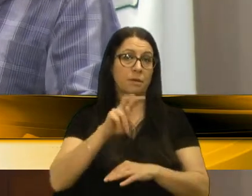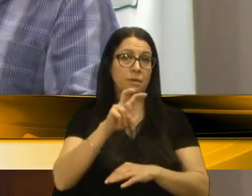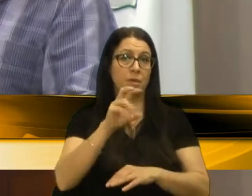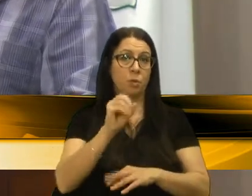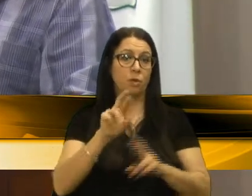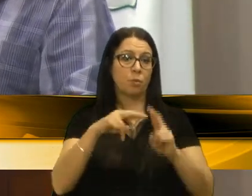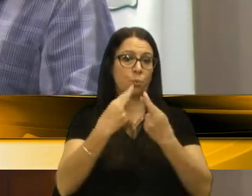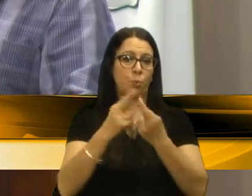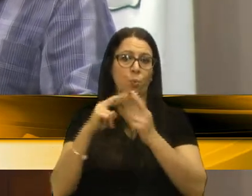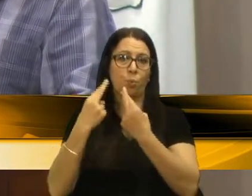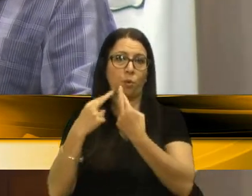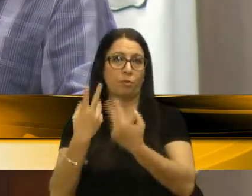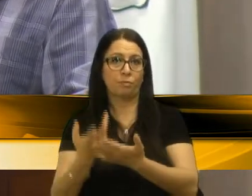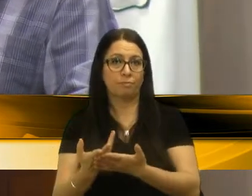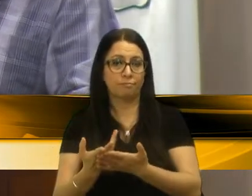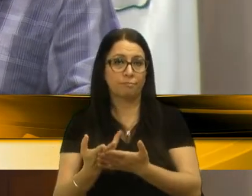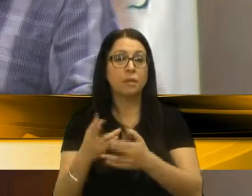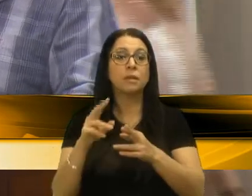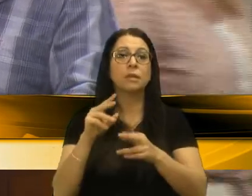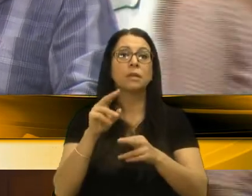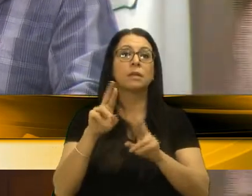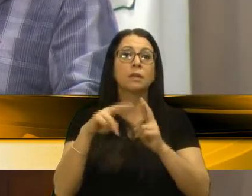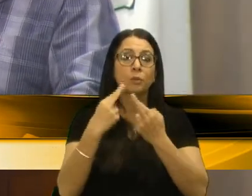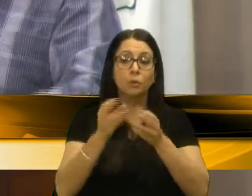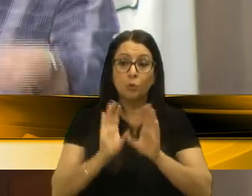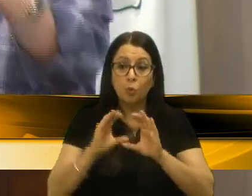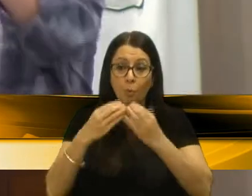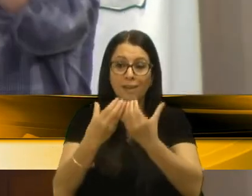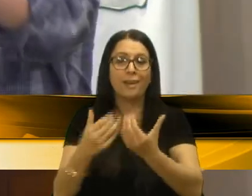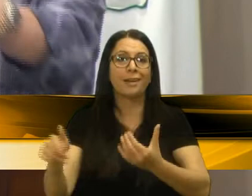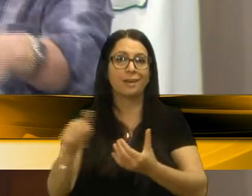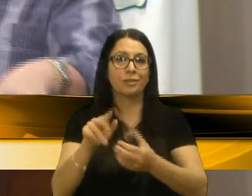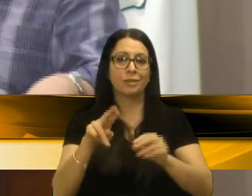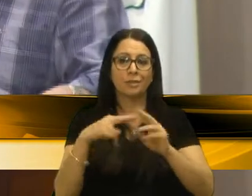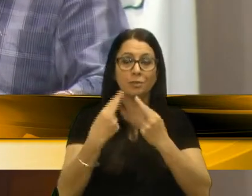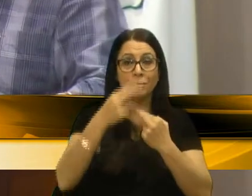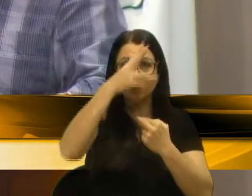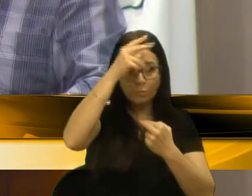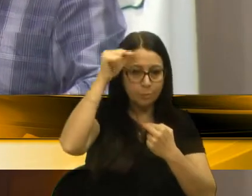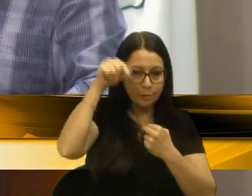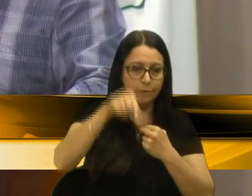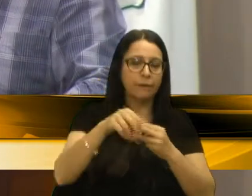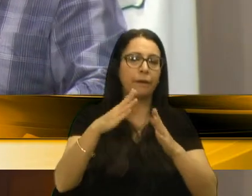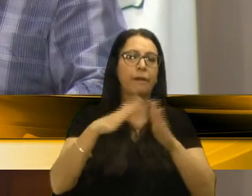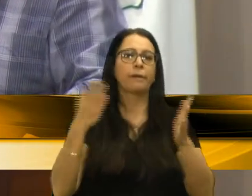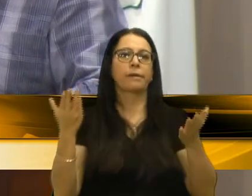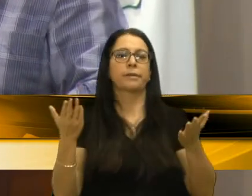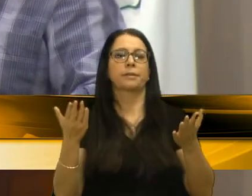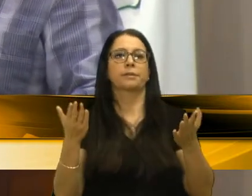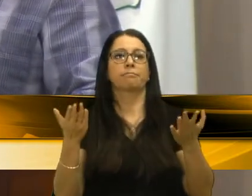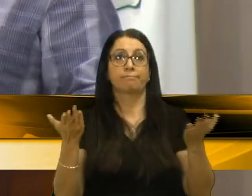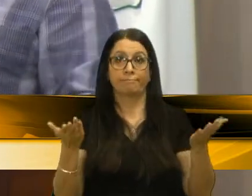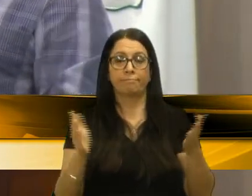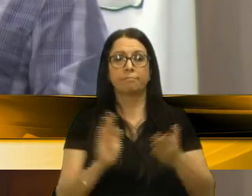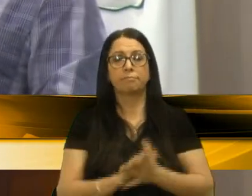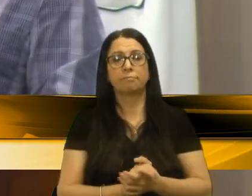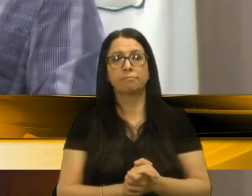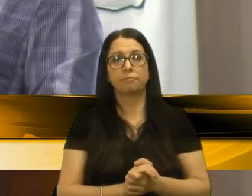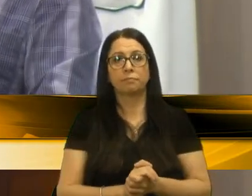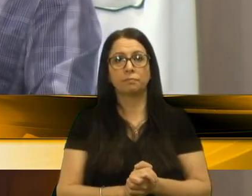reuniões. Reuniões das comunidades, audiência pública nesta casa, né? Então,